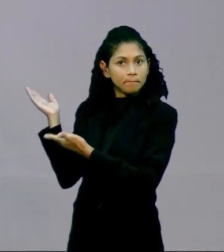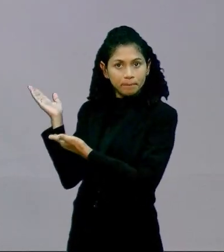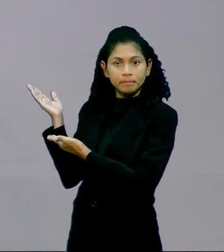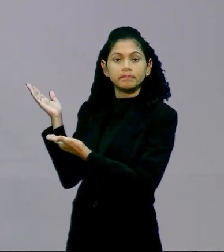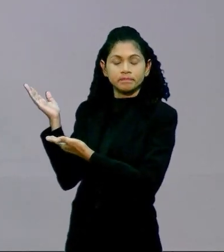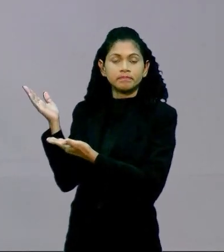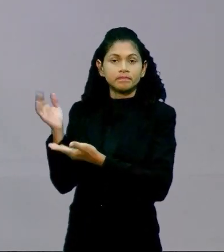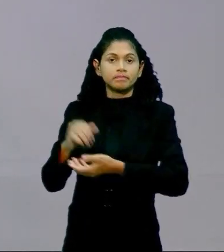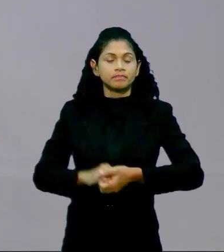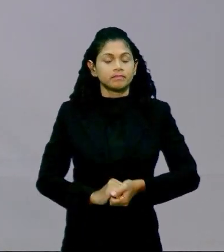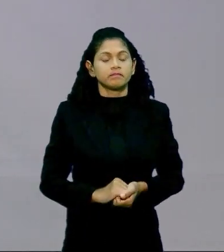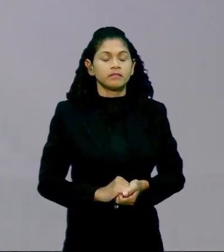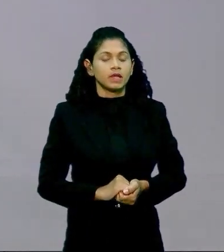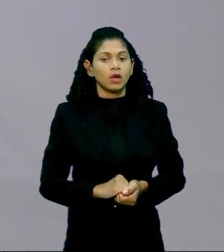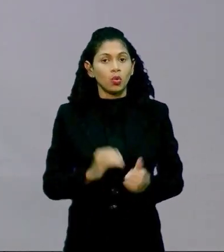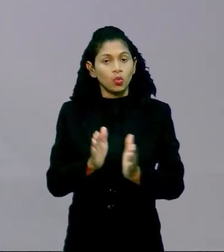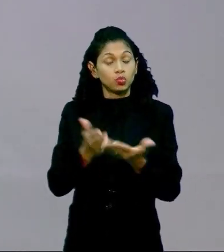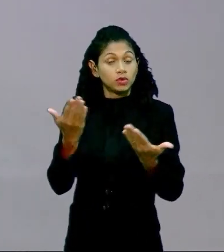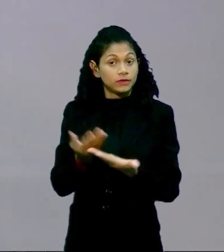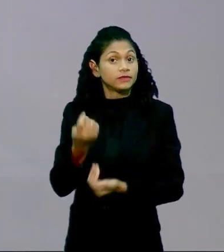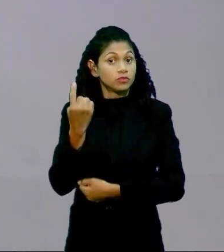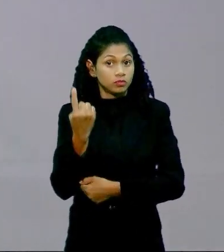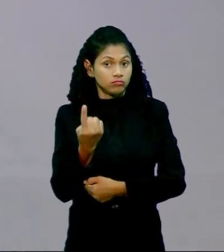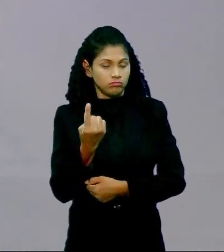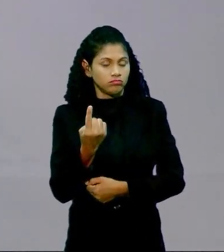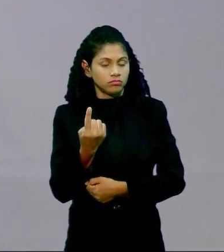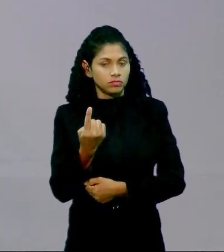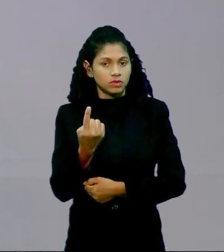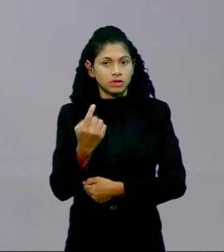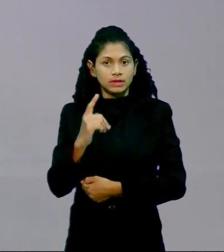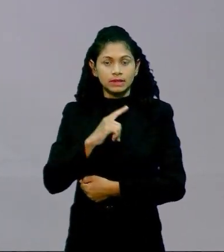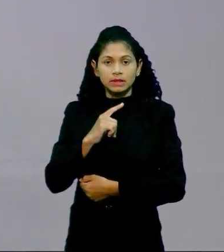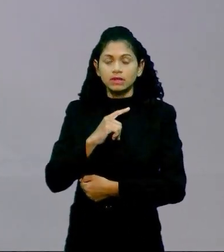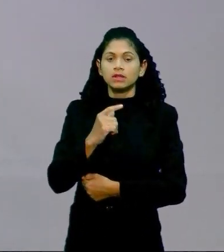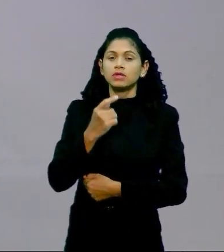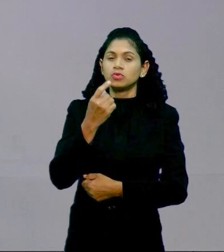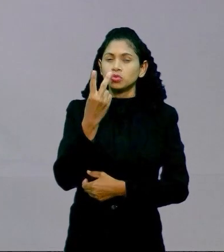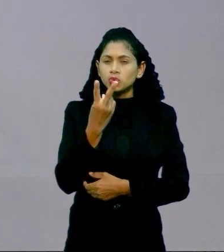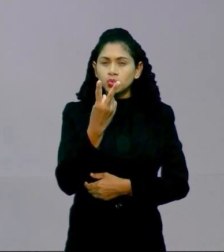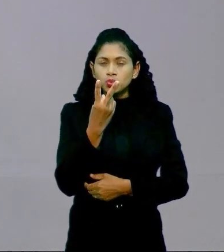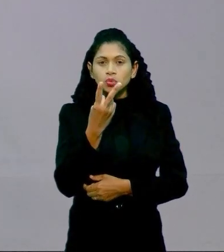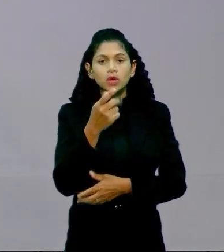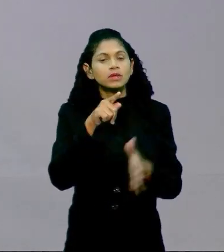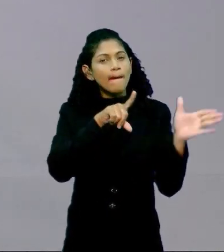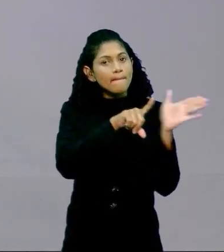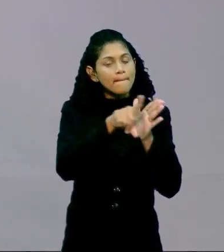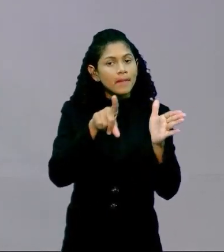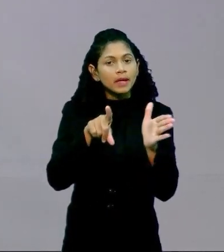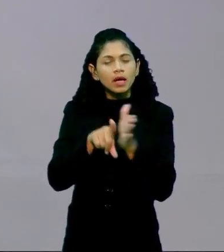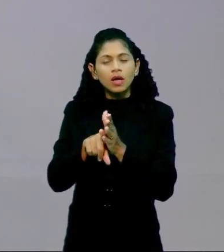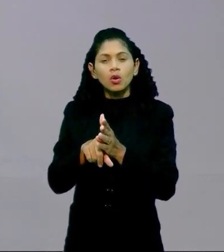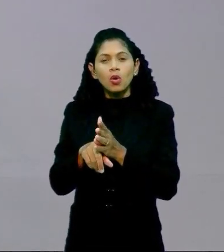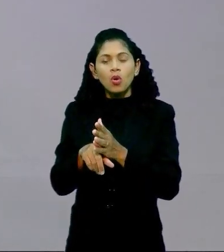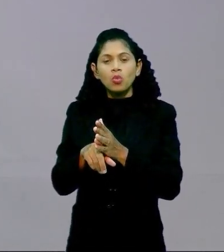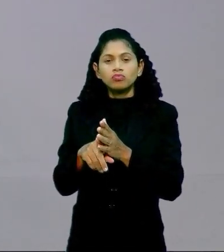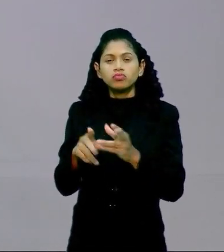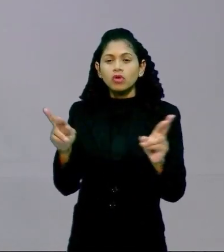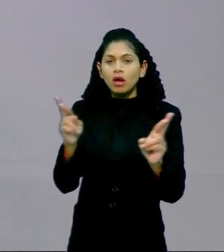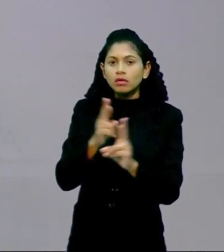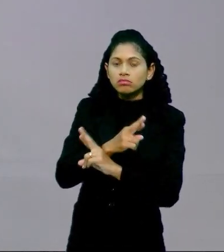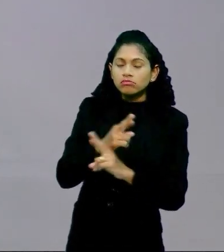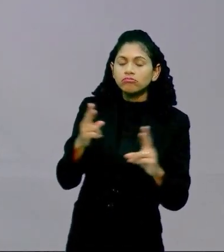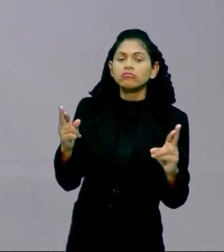1, tá? Vamos trabalhar aí com duas questões que vai trazer a temática associação entre tema